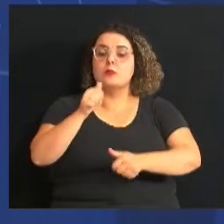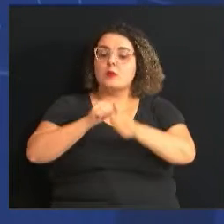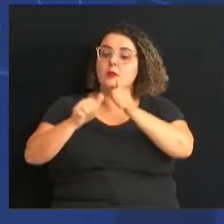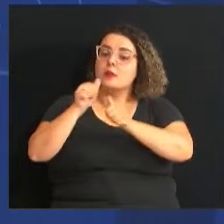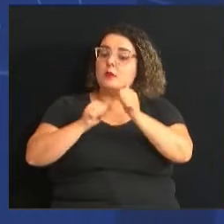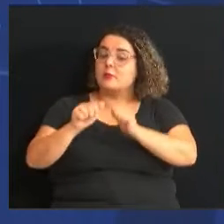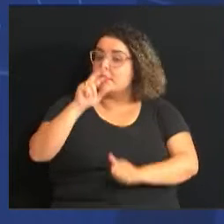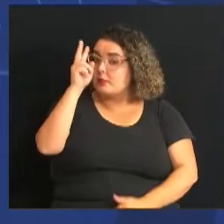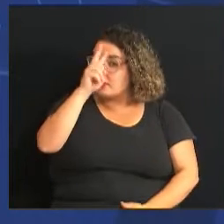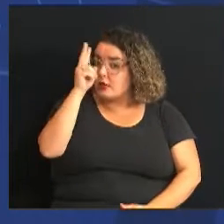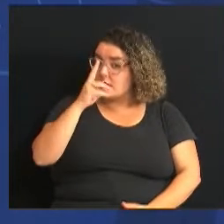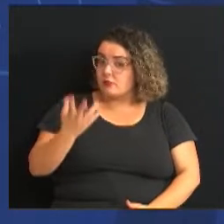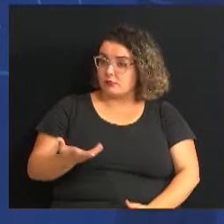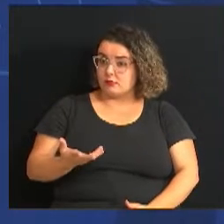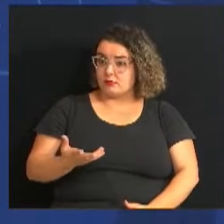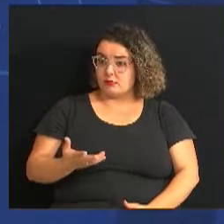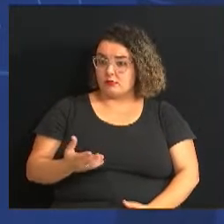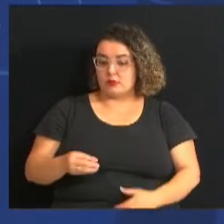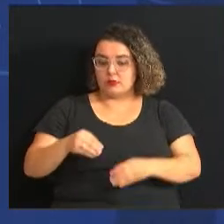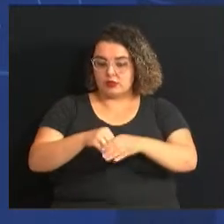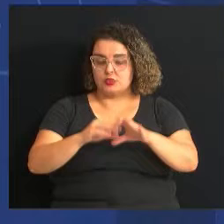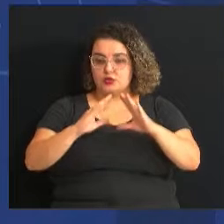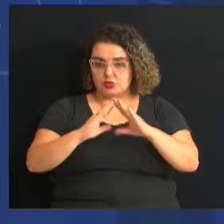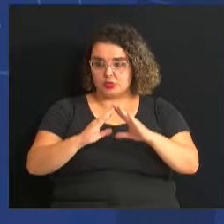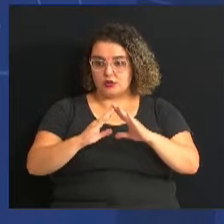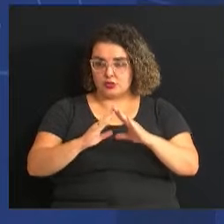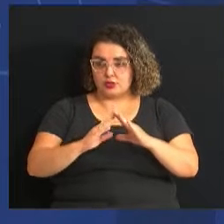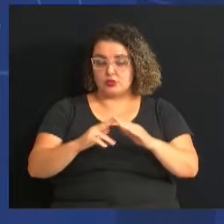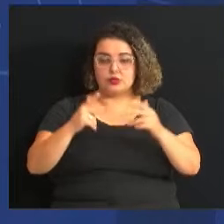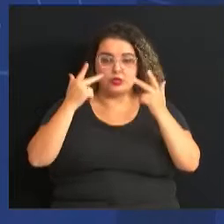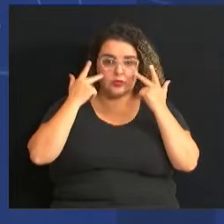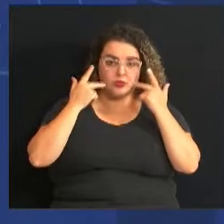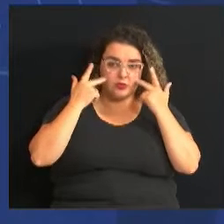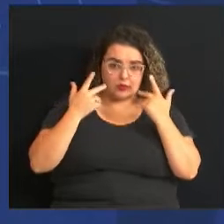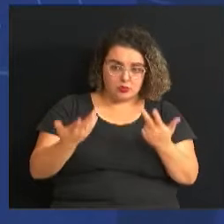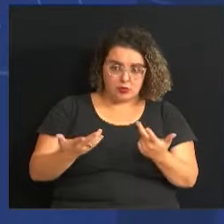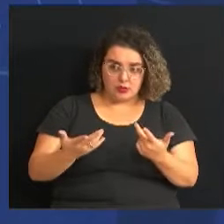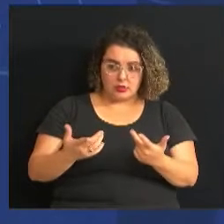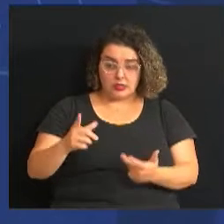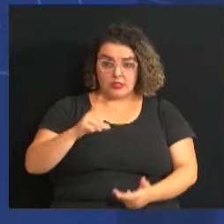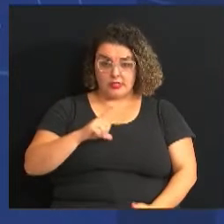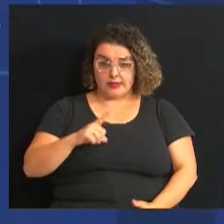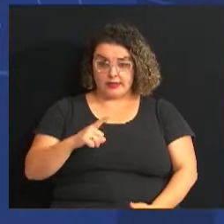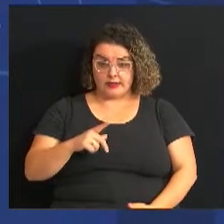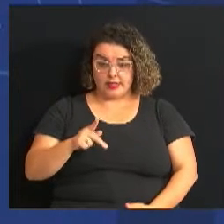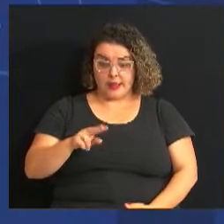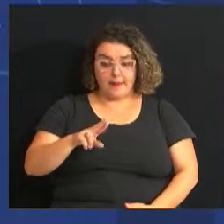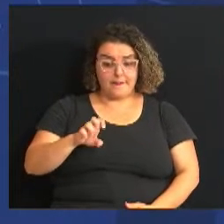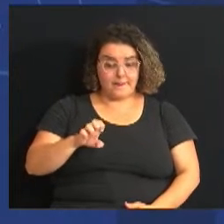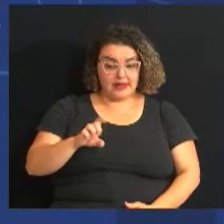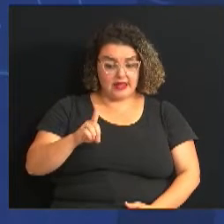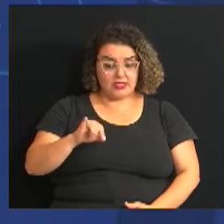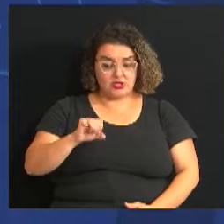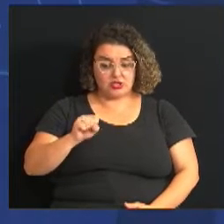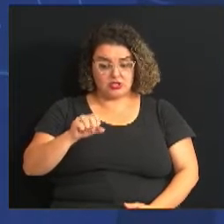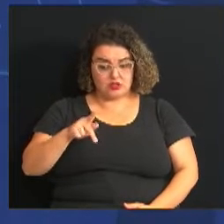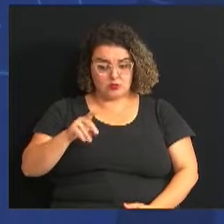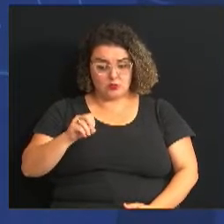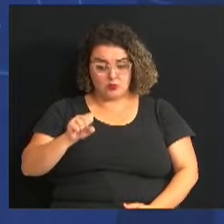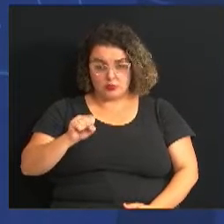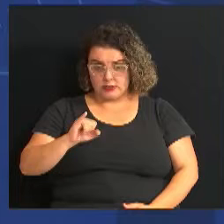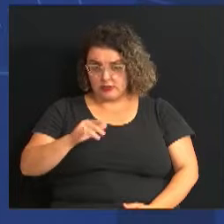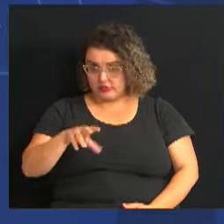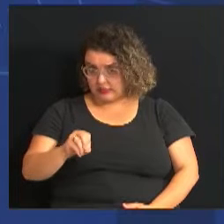alcoólica, aquele consumo caseiro, e automaticamente aquelas pessoas que têm a predisposição em desenvolver a doença do alcoolismo